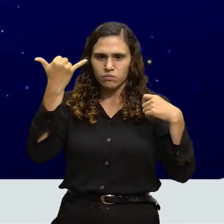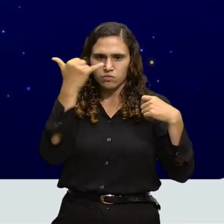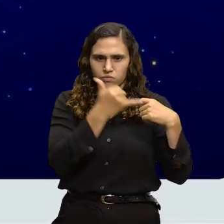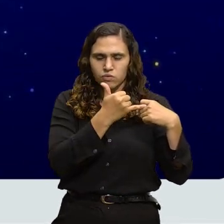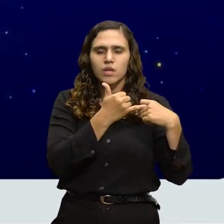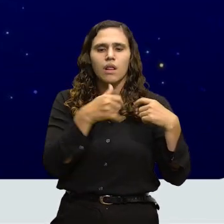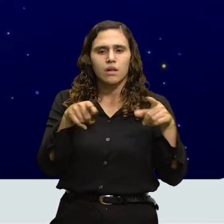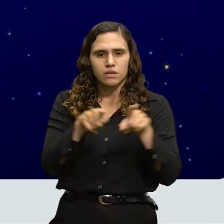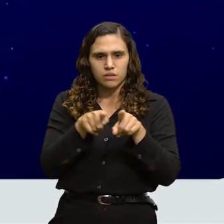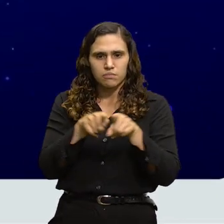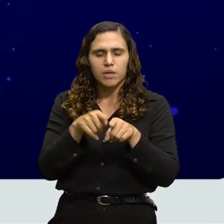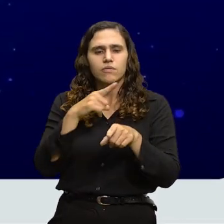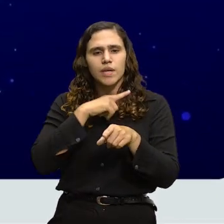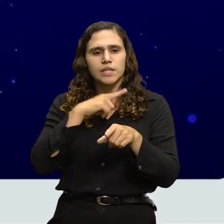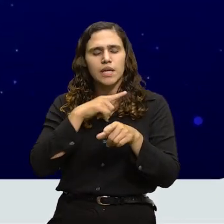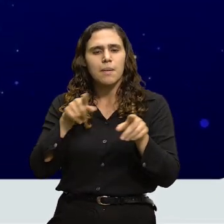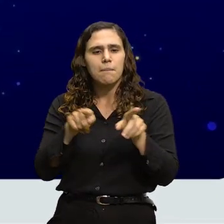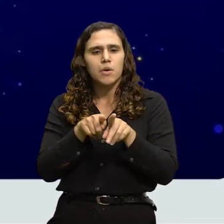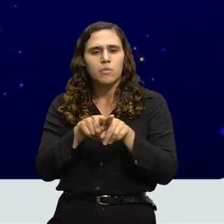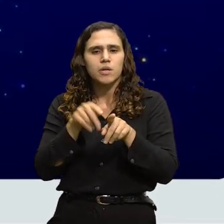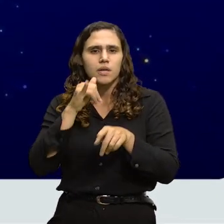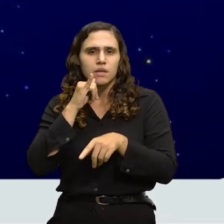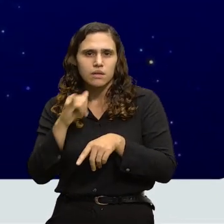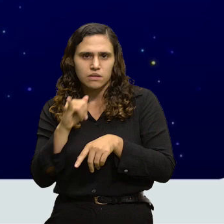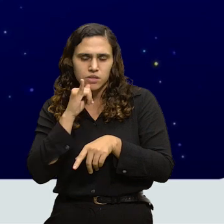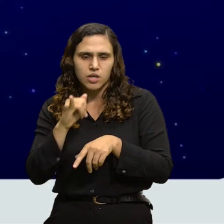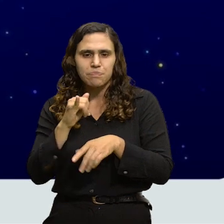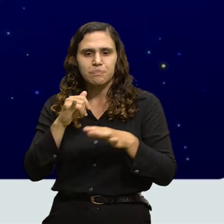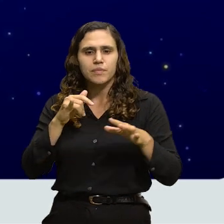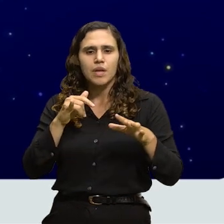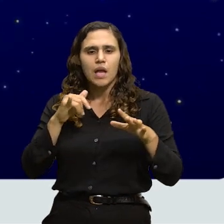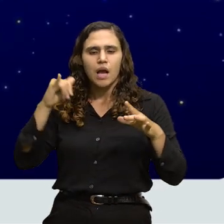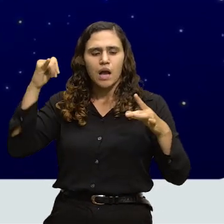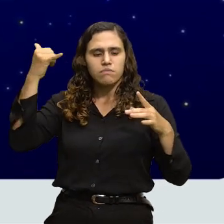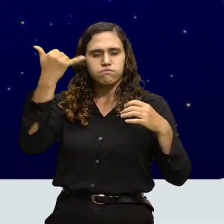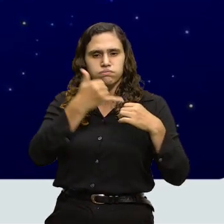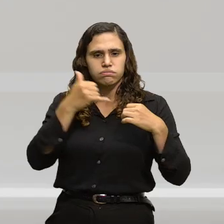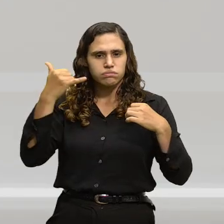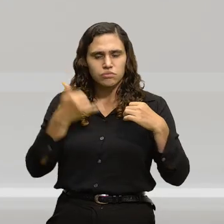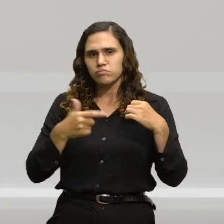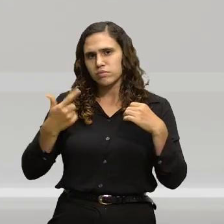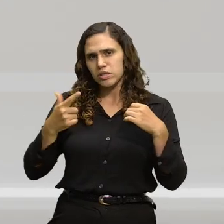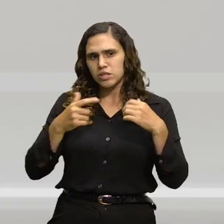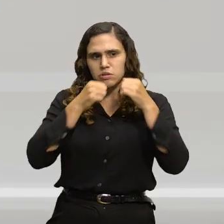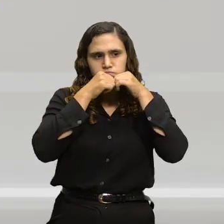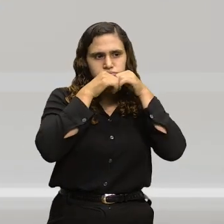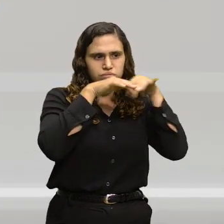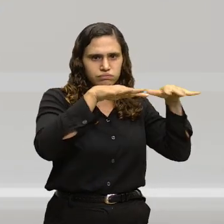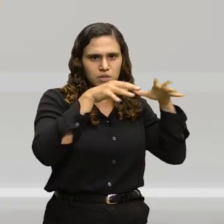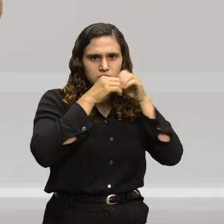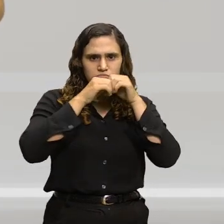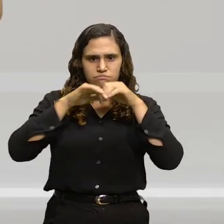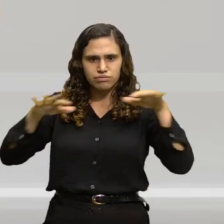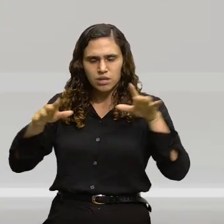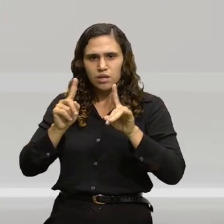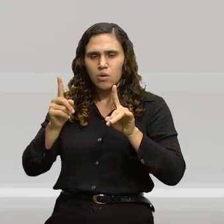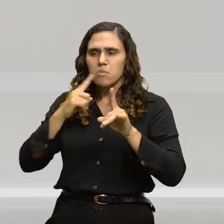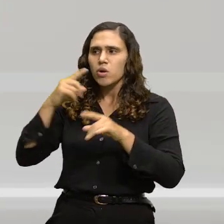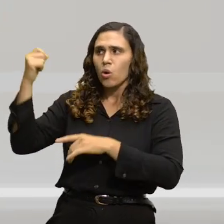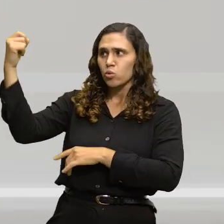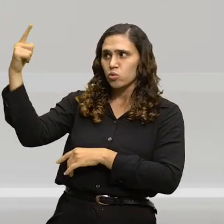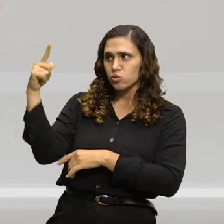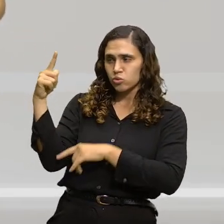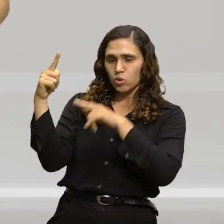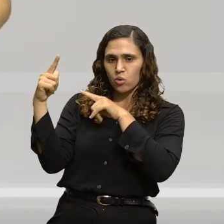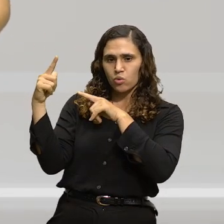né? Energia térmica. E essas ondas, elas não precisam de um meio para se propagar. Tanto é que essa energia que vem do Sol, ela